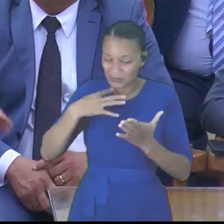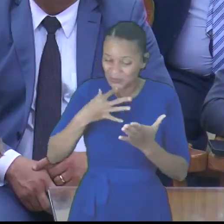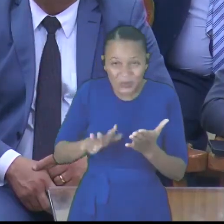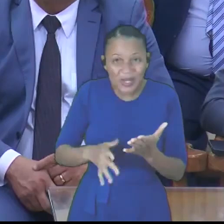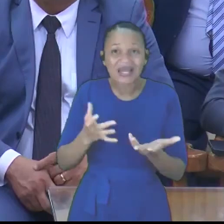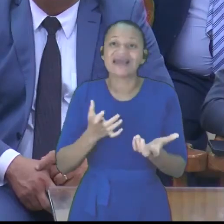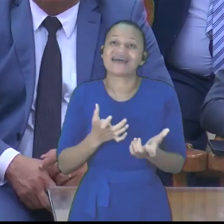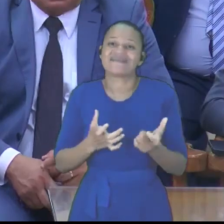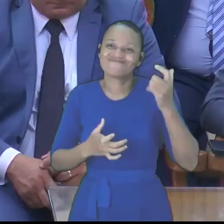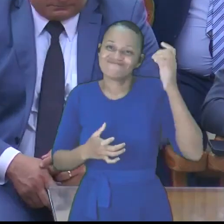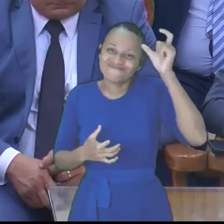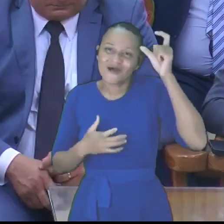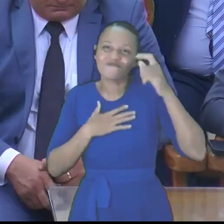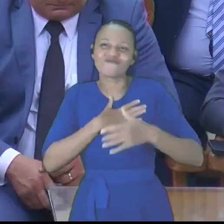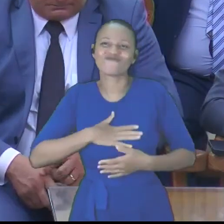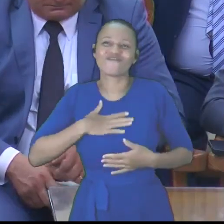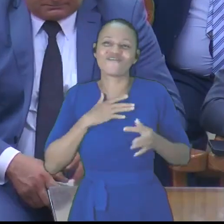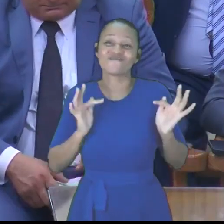que Satanás quer.